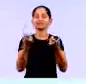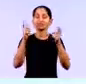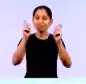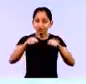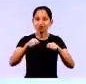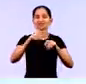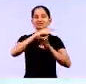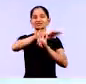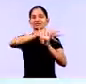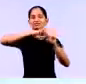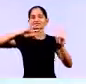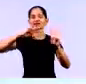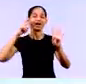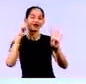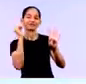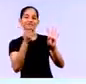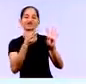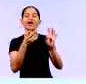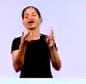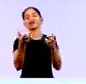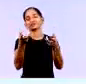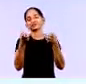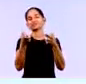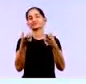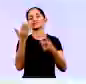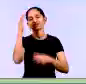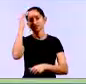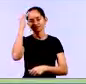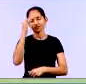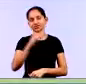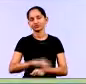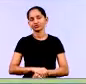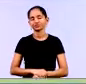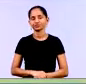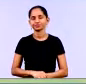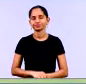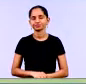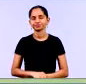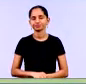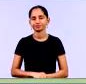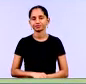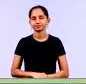essa visualização, ok? Vem comigo novamente.